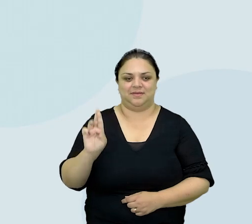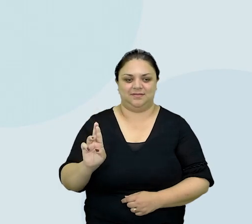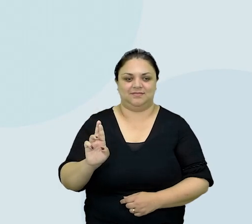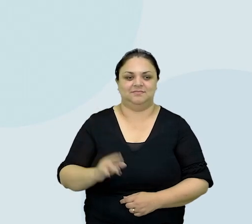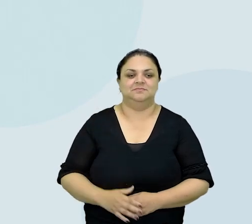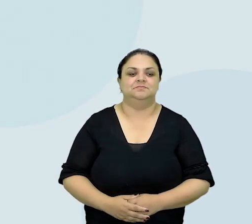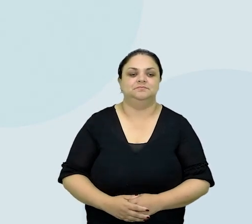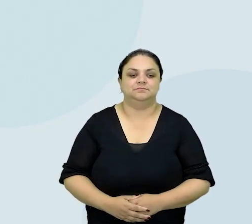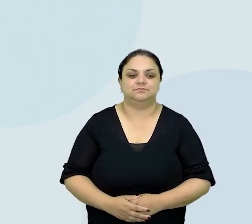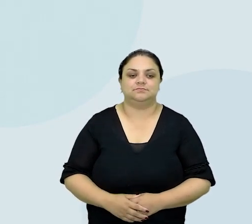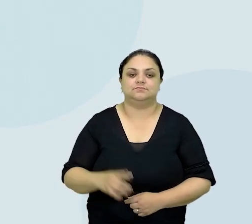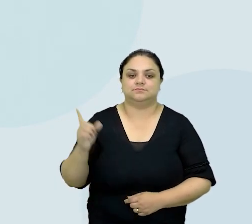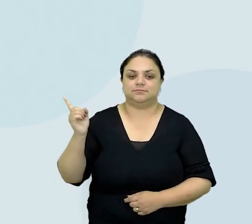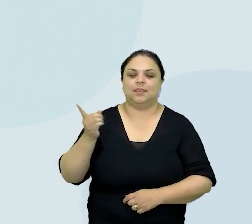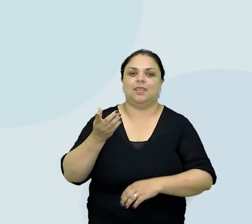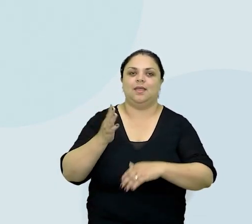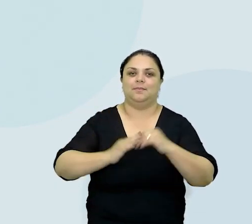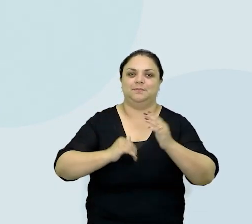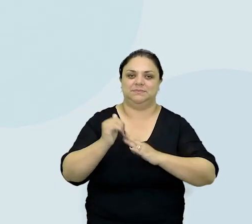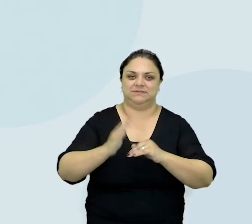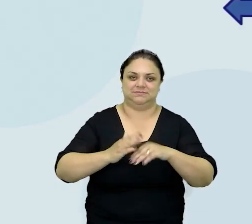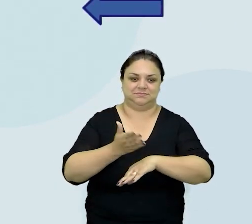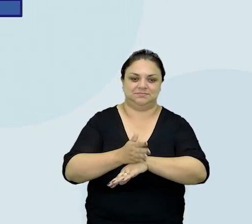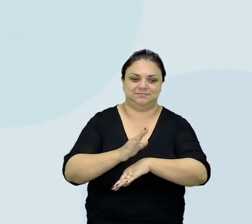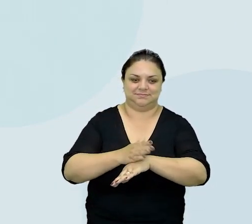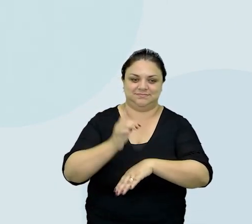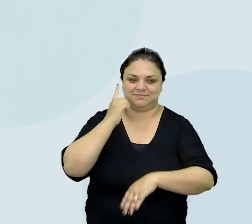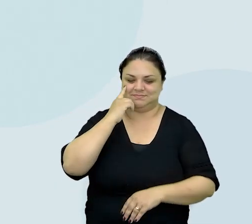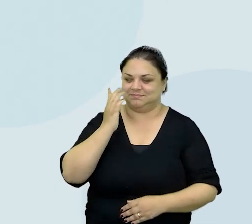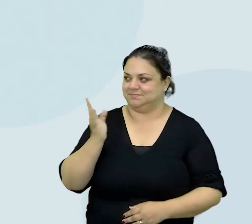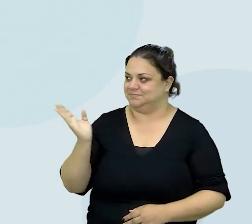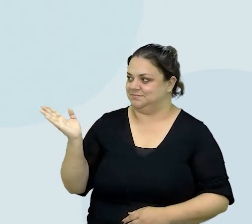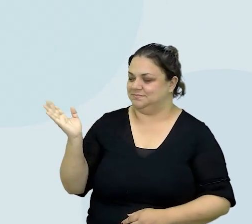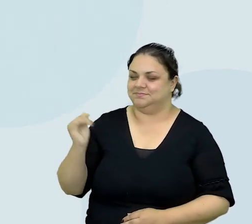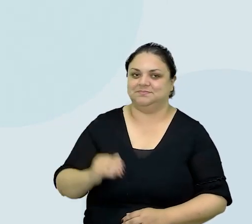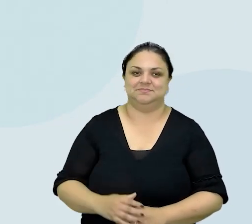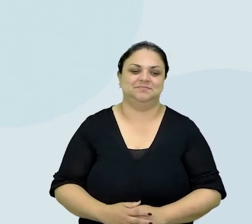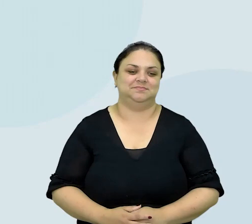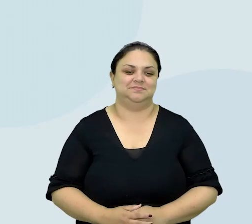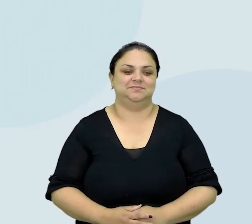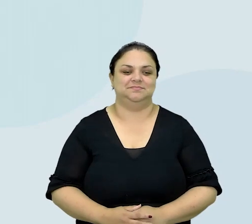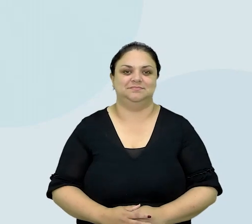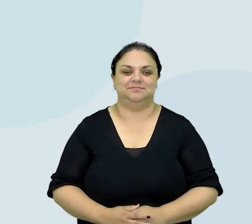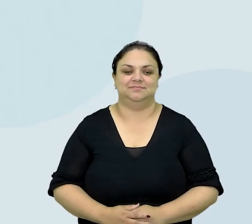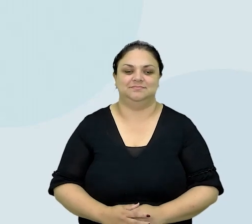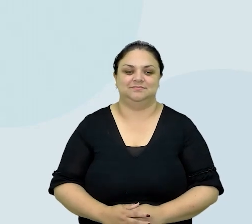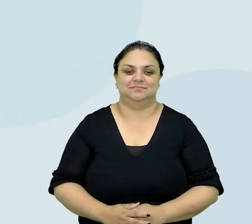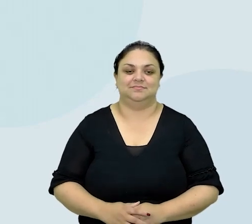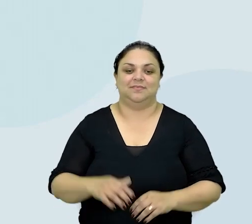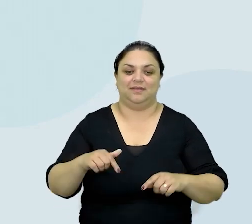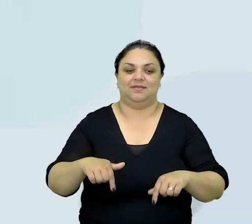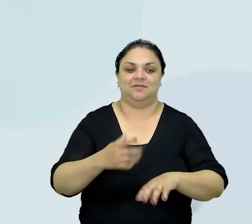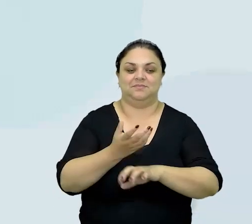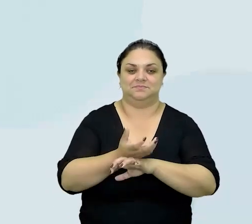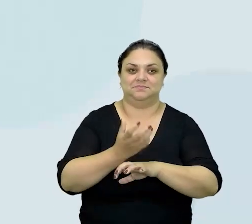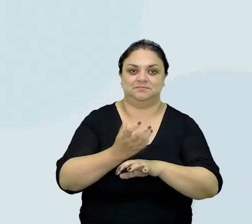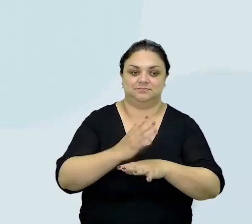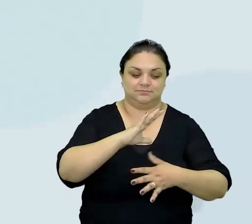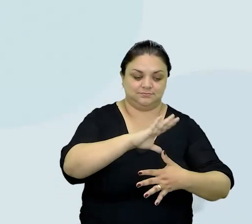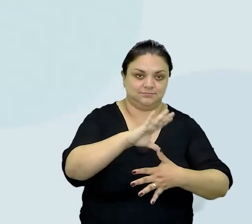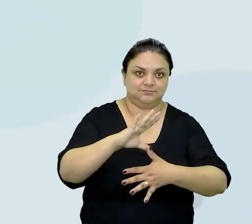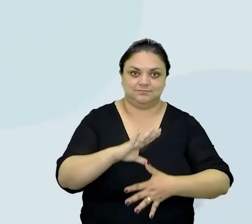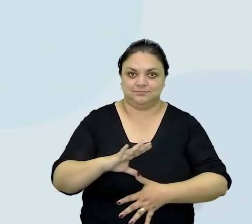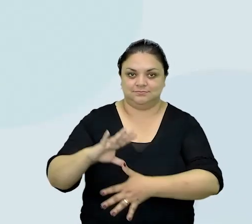rapidinho nas nossas habilidades aqui, que são as seguintes. Vamos lá. Nós estamos aqui no nosso componente Representações do